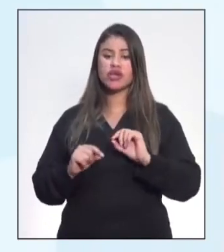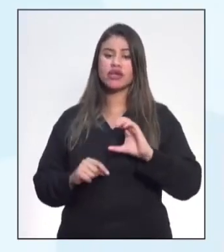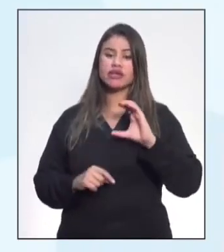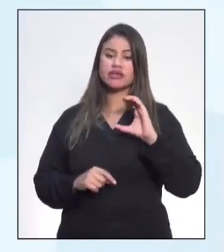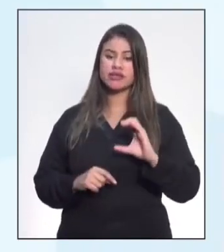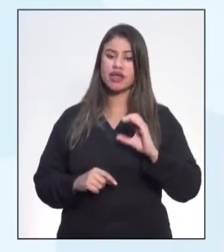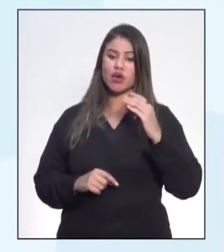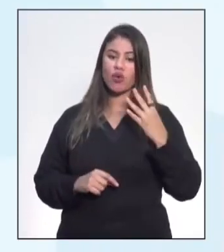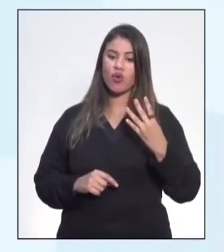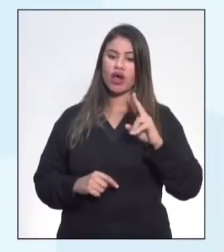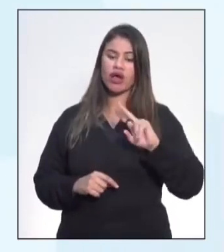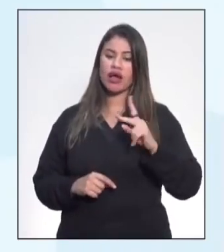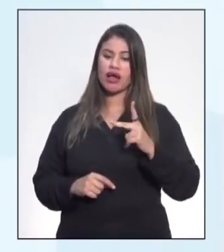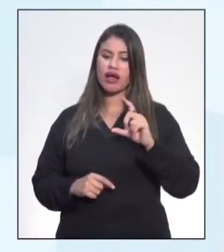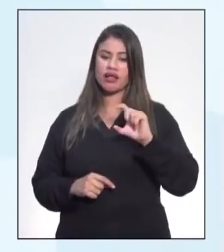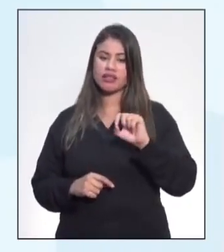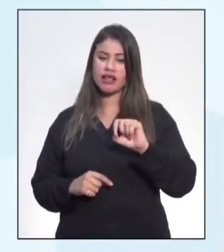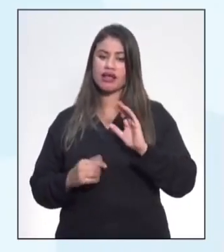C4H10 mais